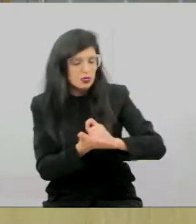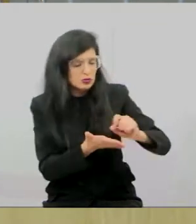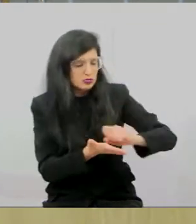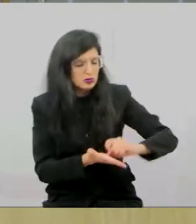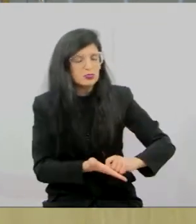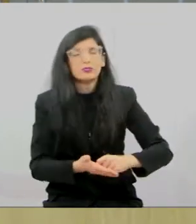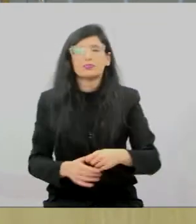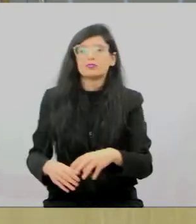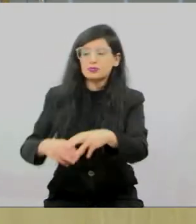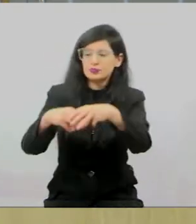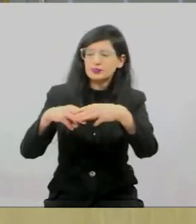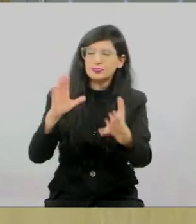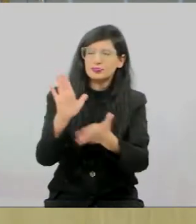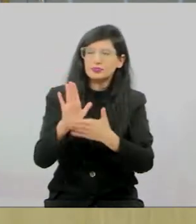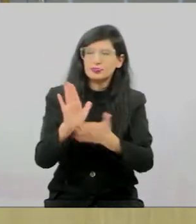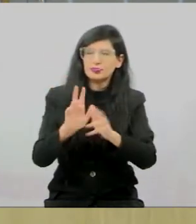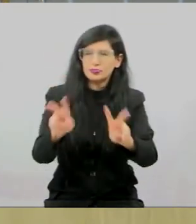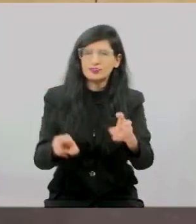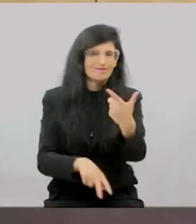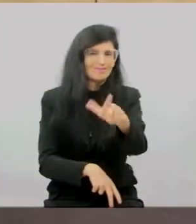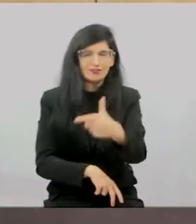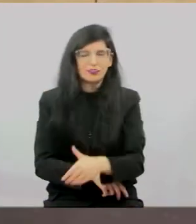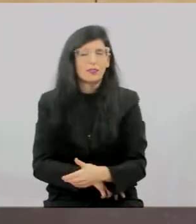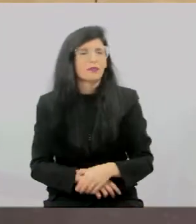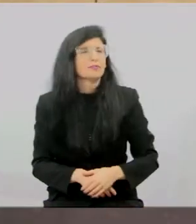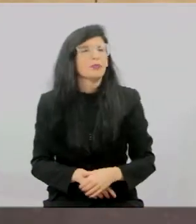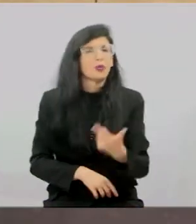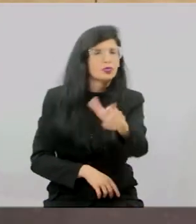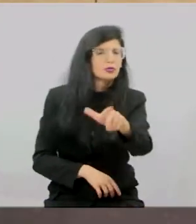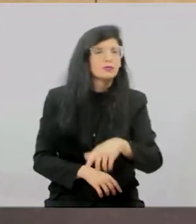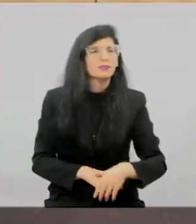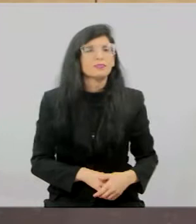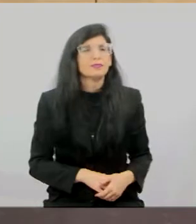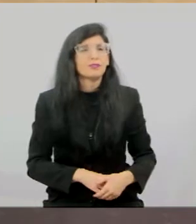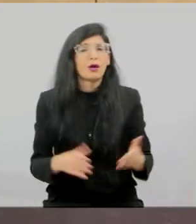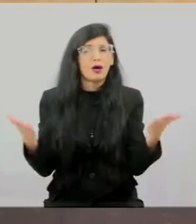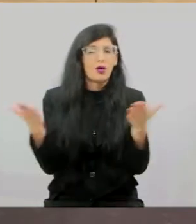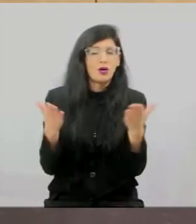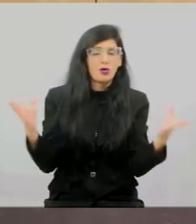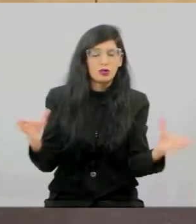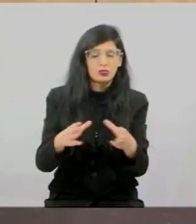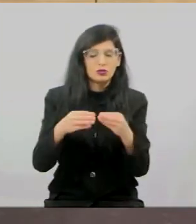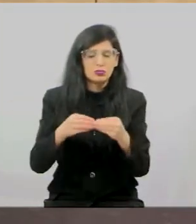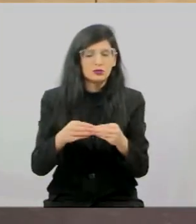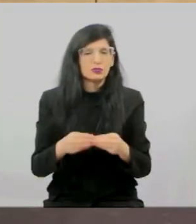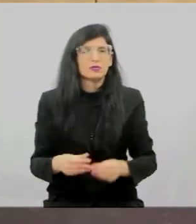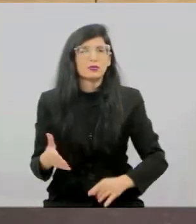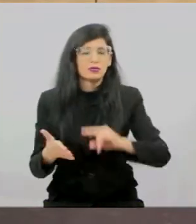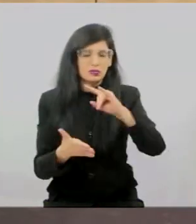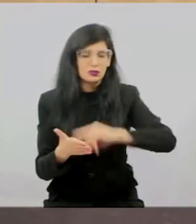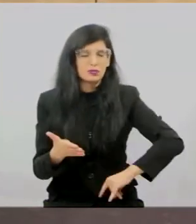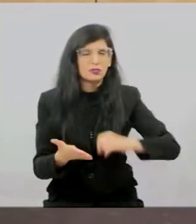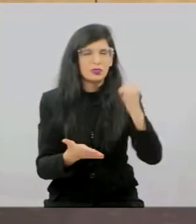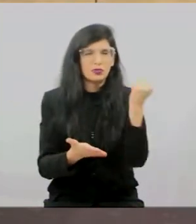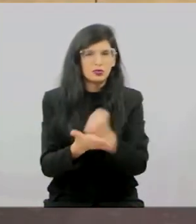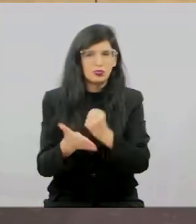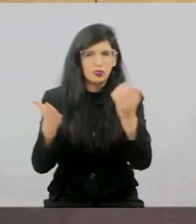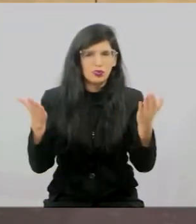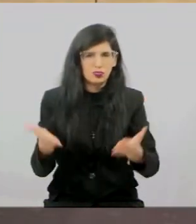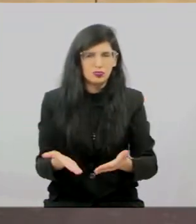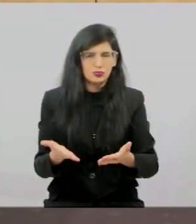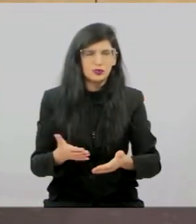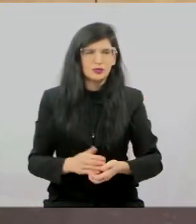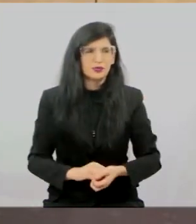presidente. Solicito à segunda secretária que faça a leitura das sínteses dos requerimentos protocolados para esta